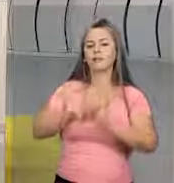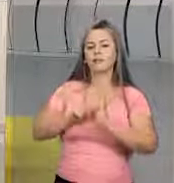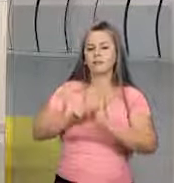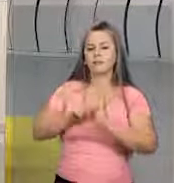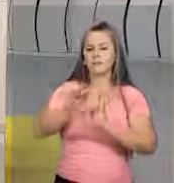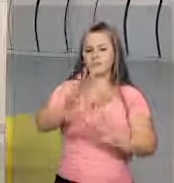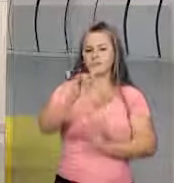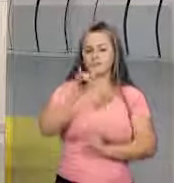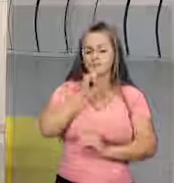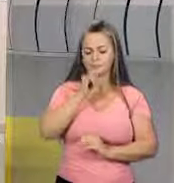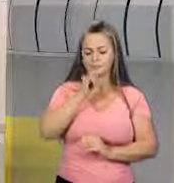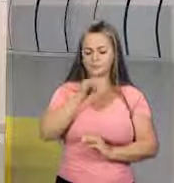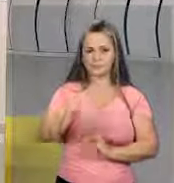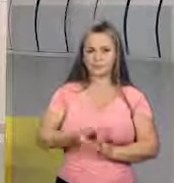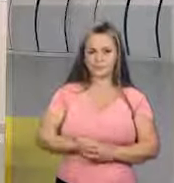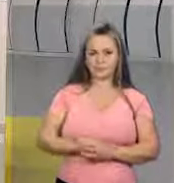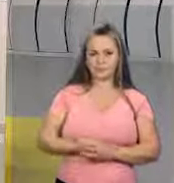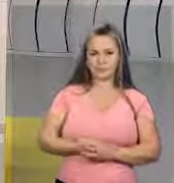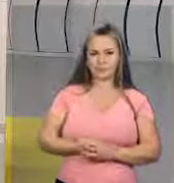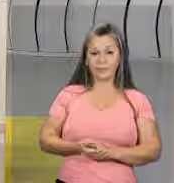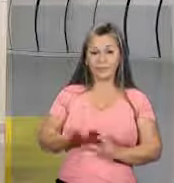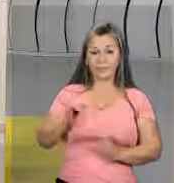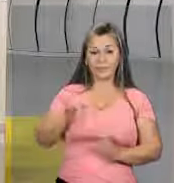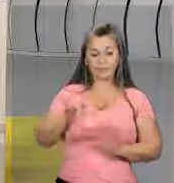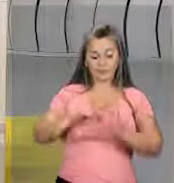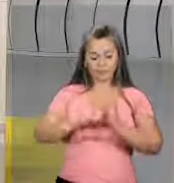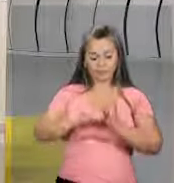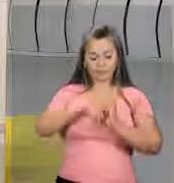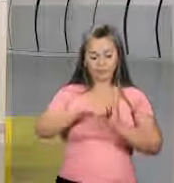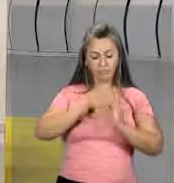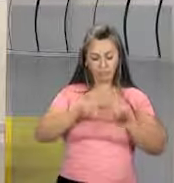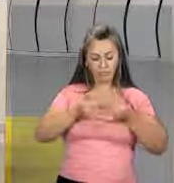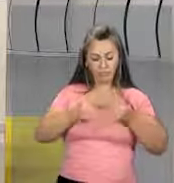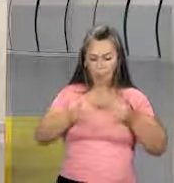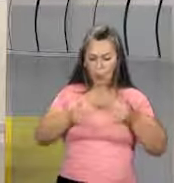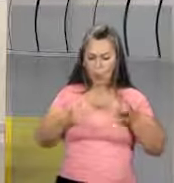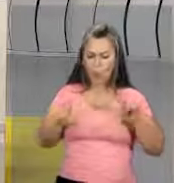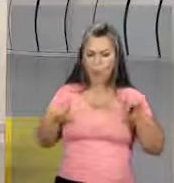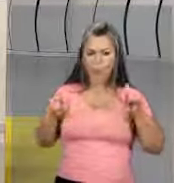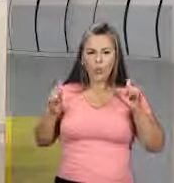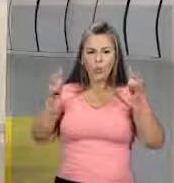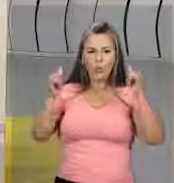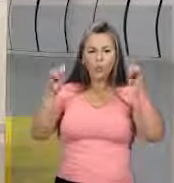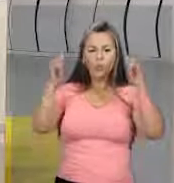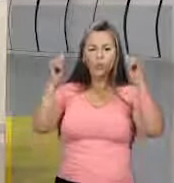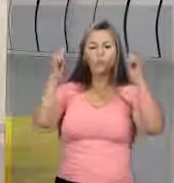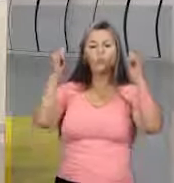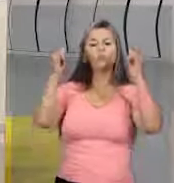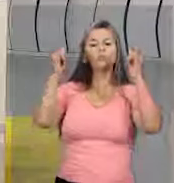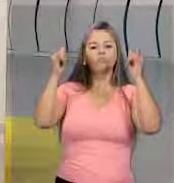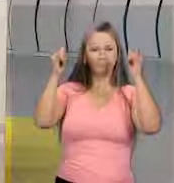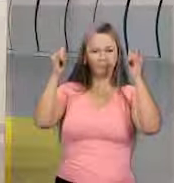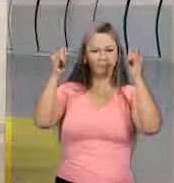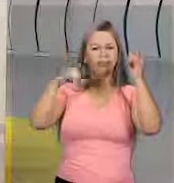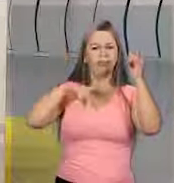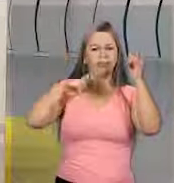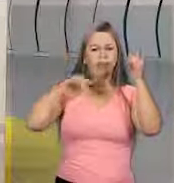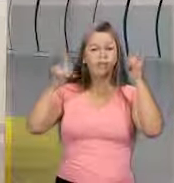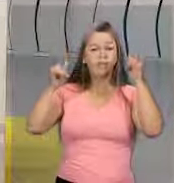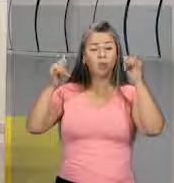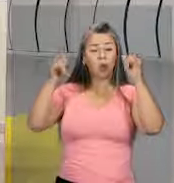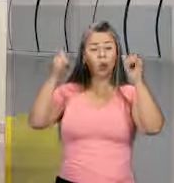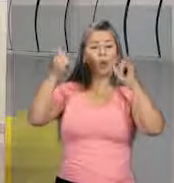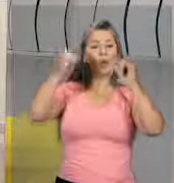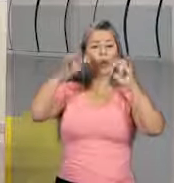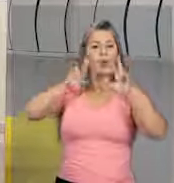elétrica percorre um circuito, percorre um fio condutor, vai produzir vários efeitos